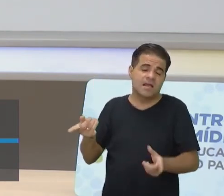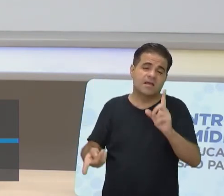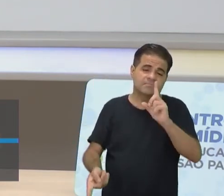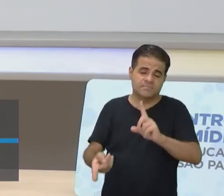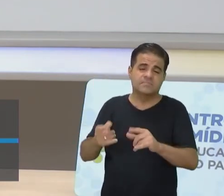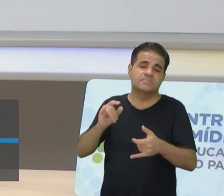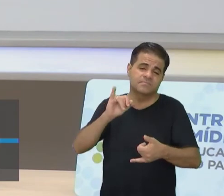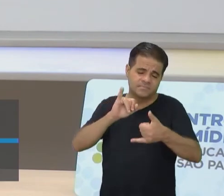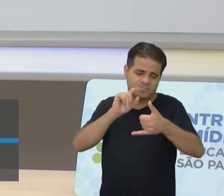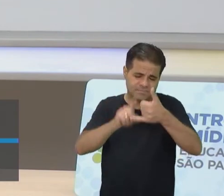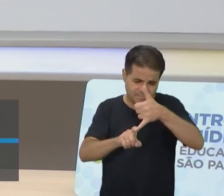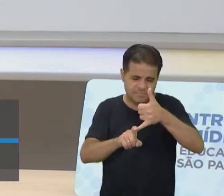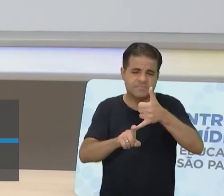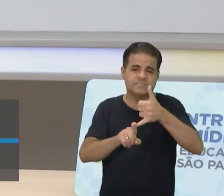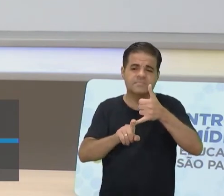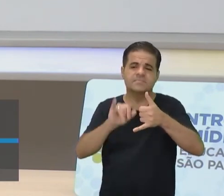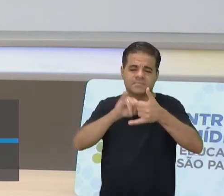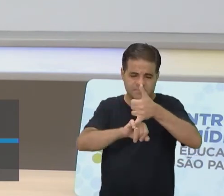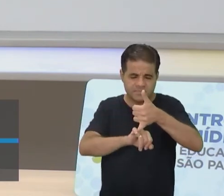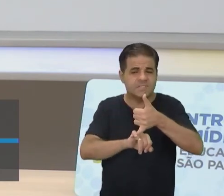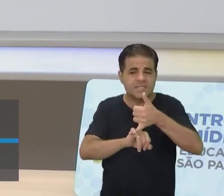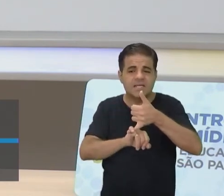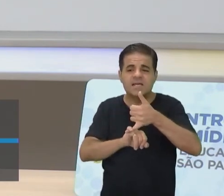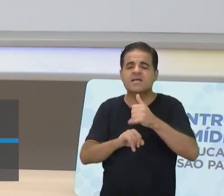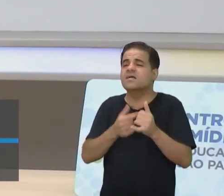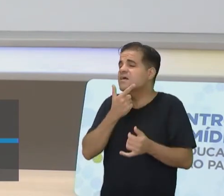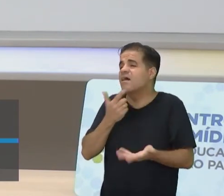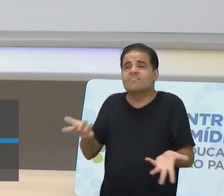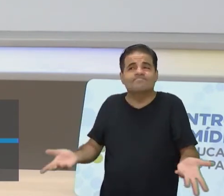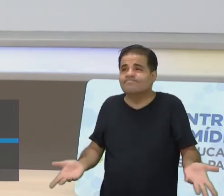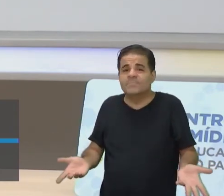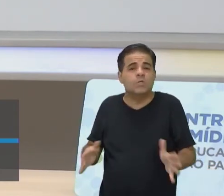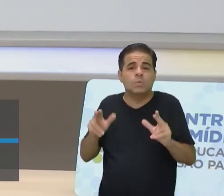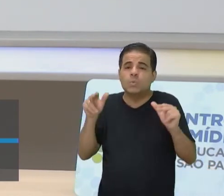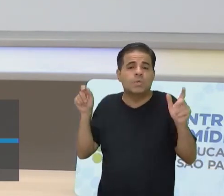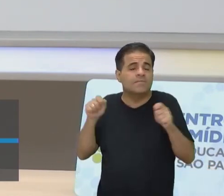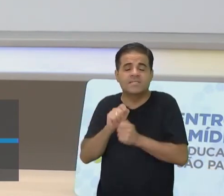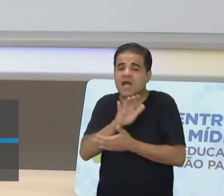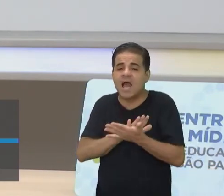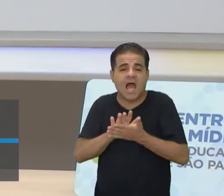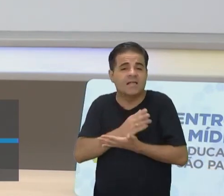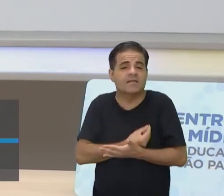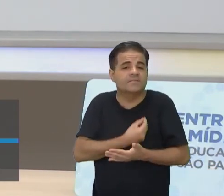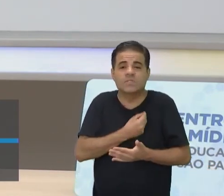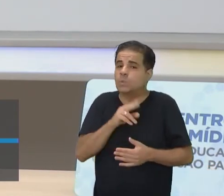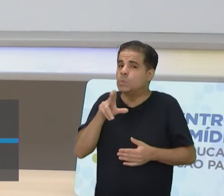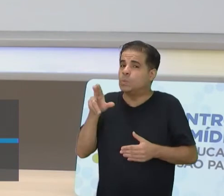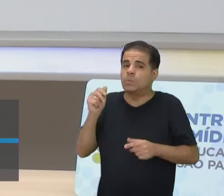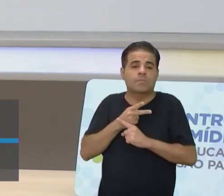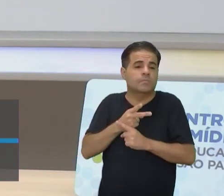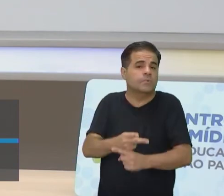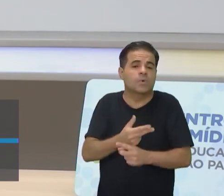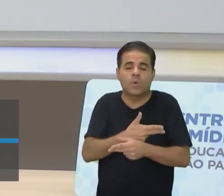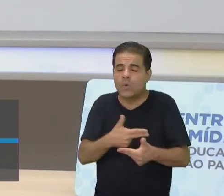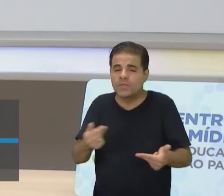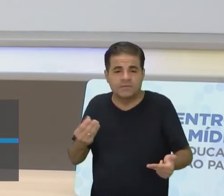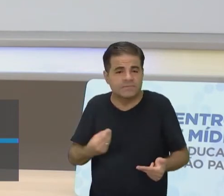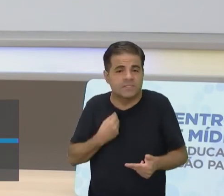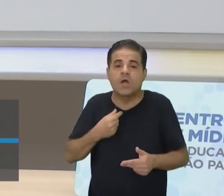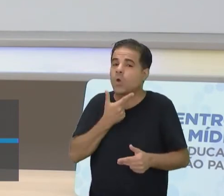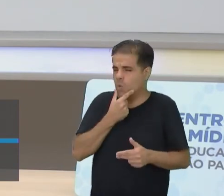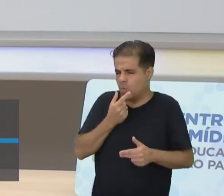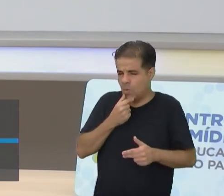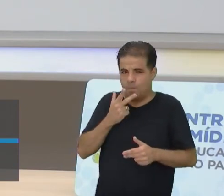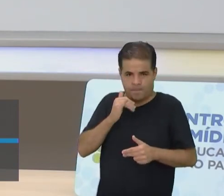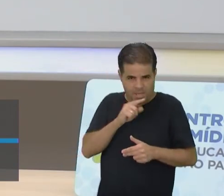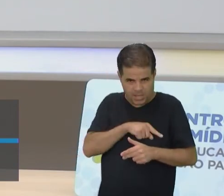amante dela, porque ela é casada, né? E aí ele é um inútil, nunca tentou fazer nada. Então nunca fez nada da vida, nunca buscou nada. E o pai dele queria que ele